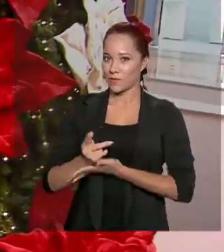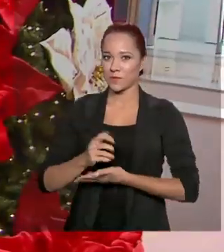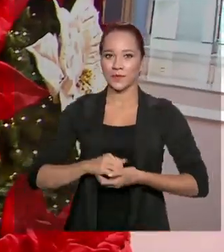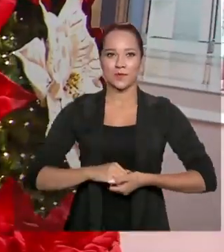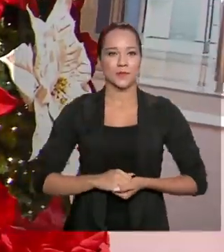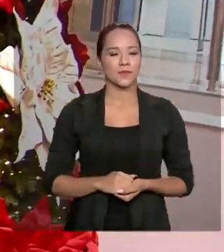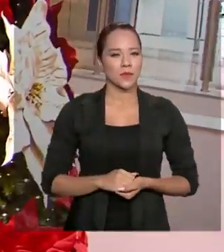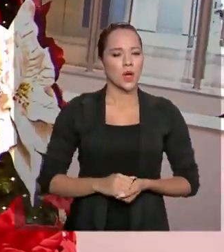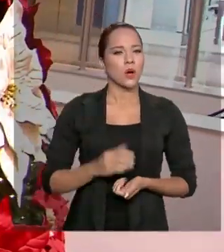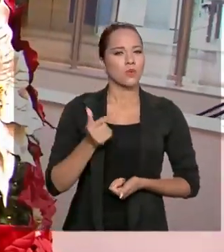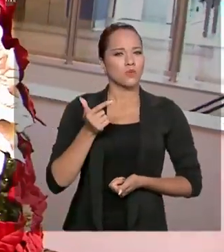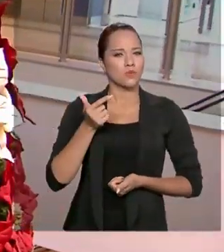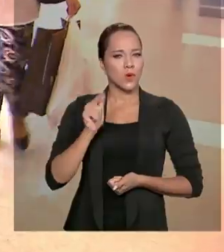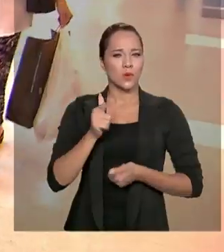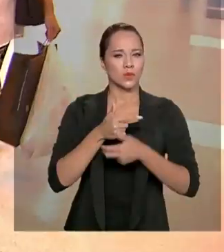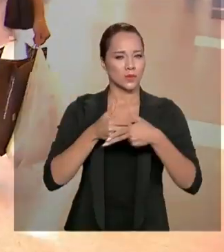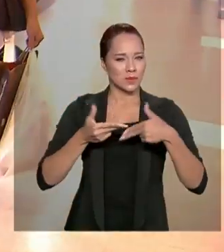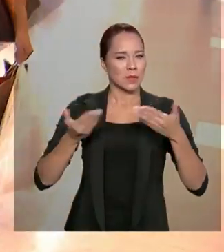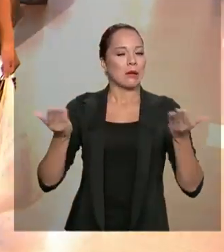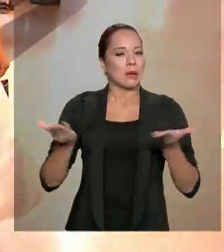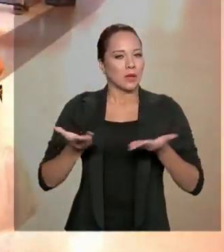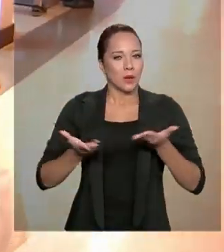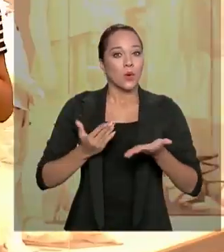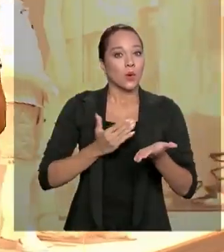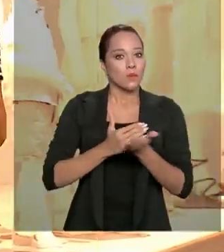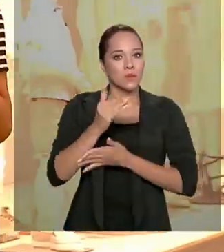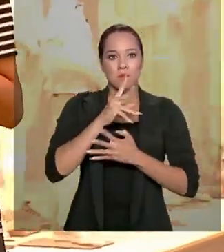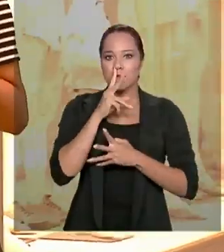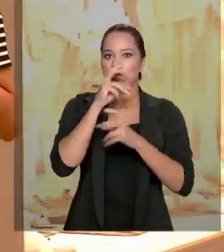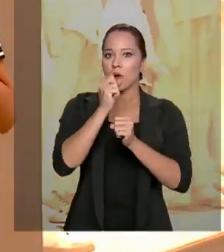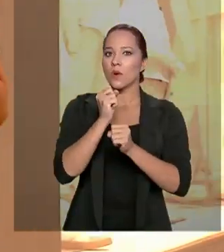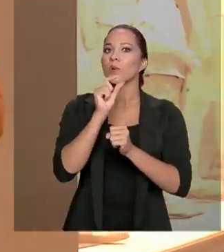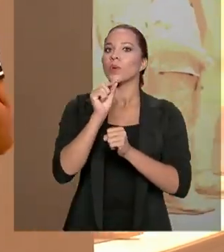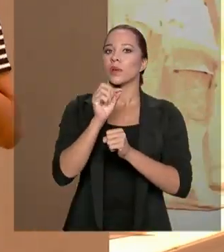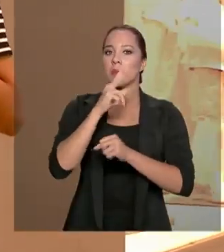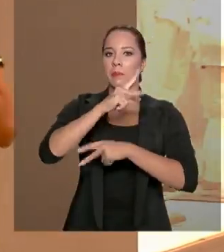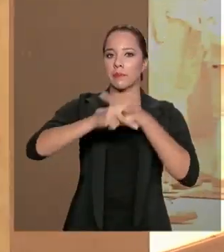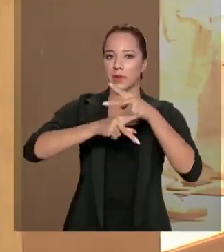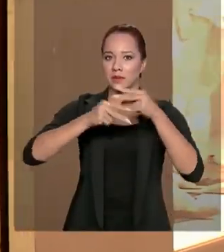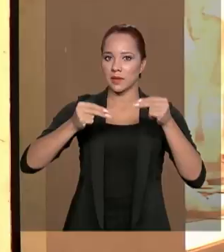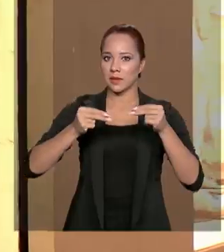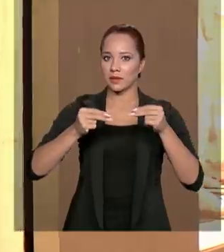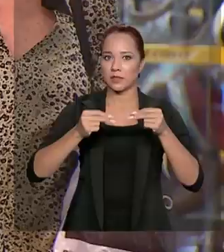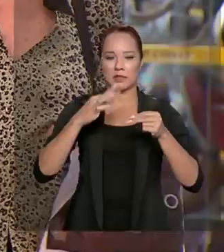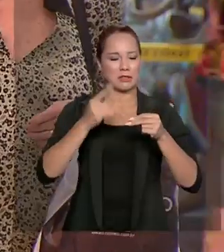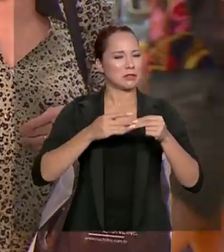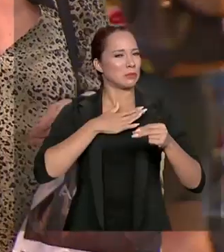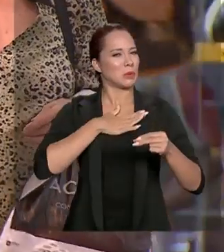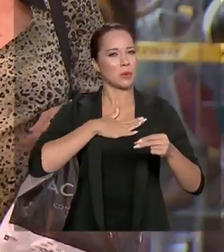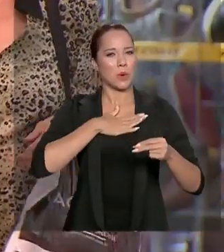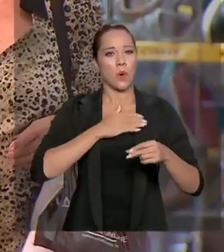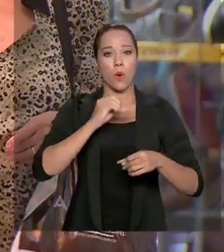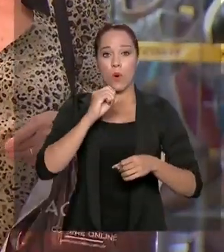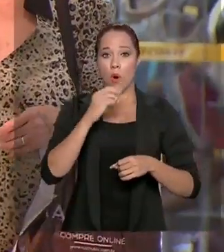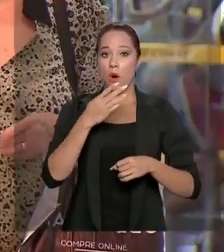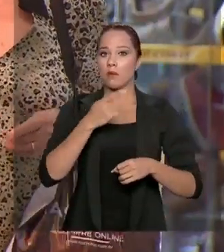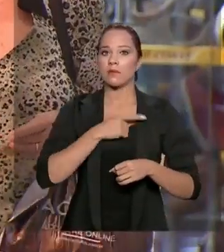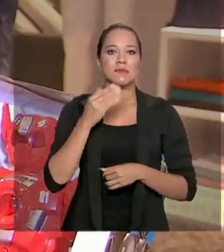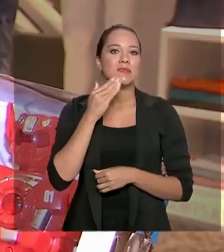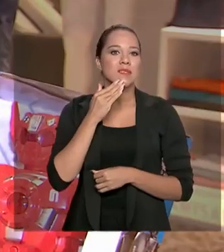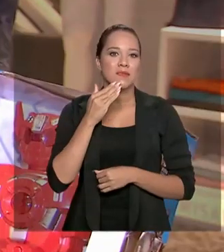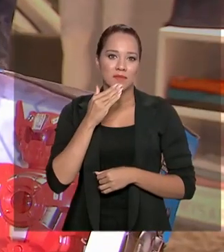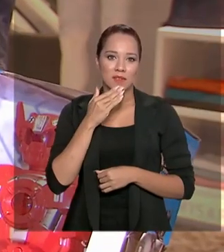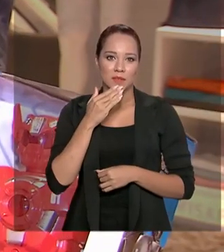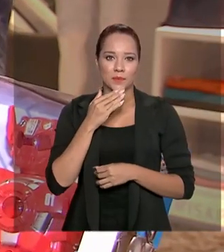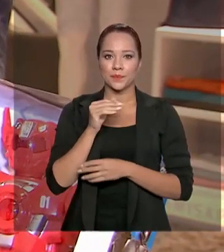Um outro movimento ganha agora força nas lojas. O da troca dos itens que não agradaram ou estavam com defeito.